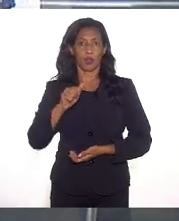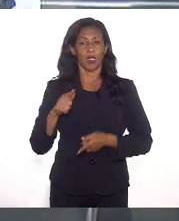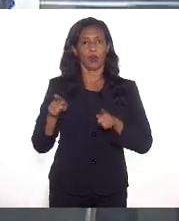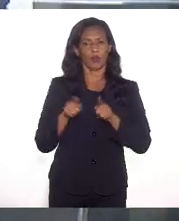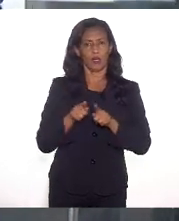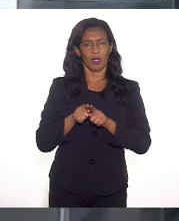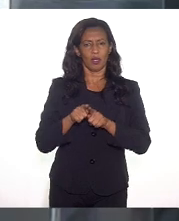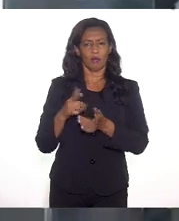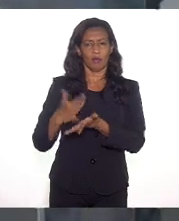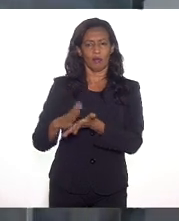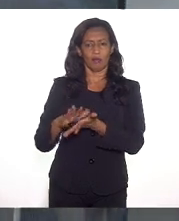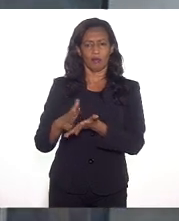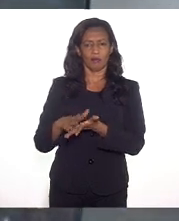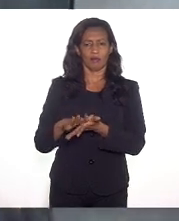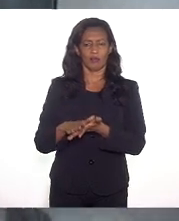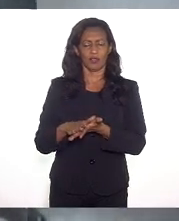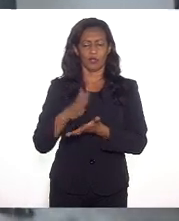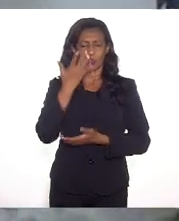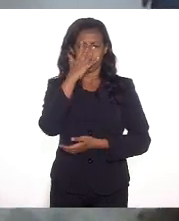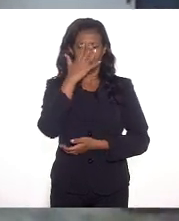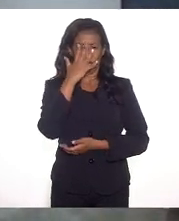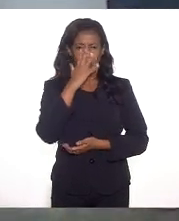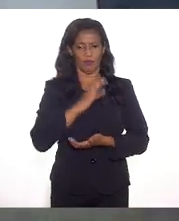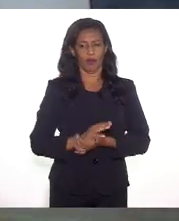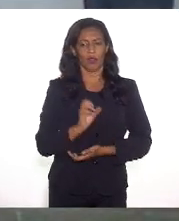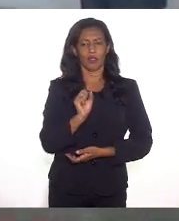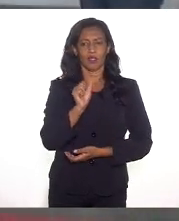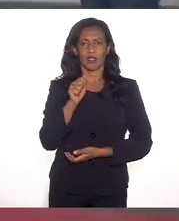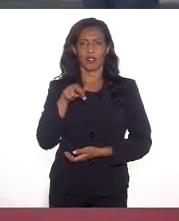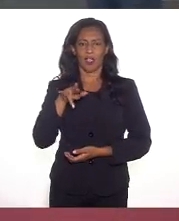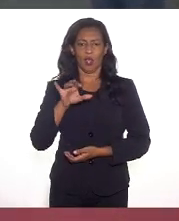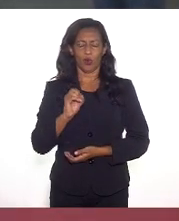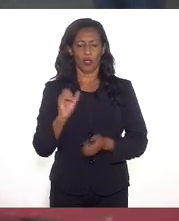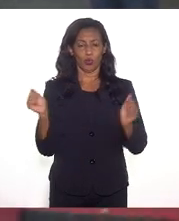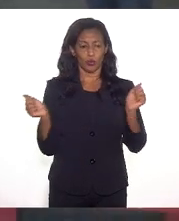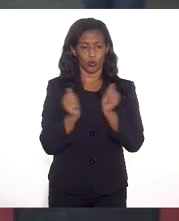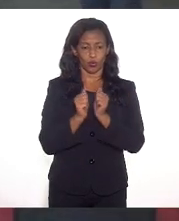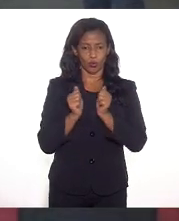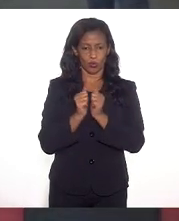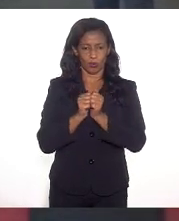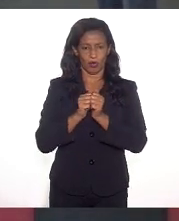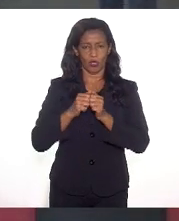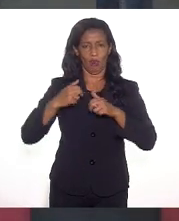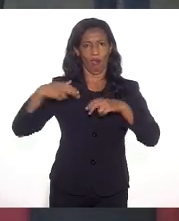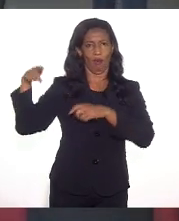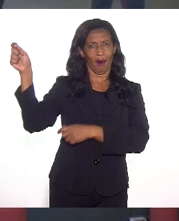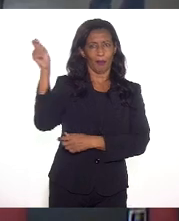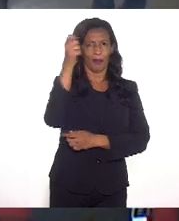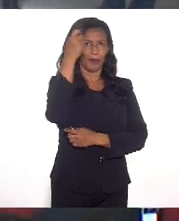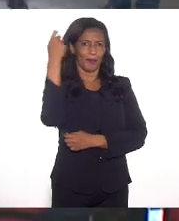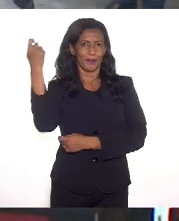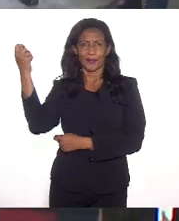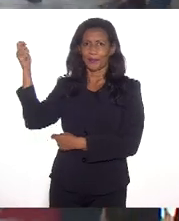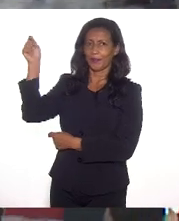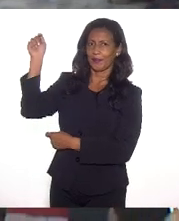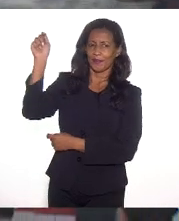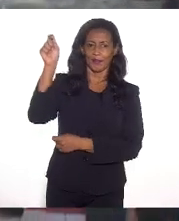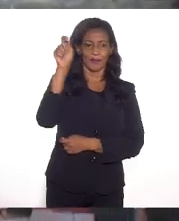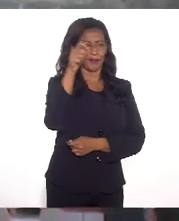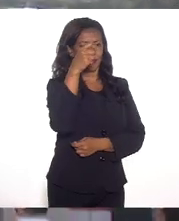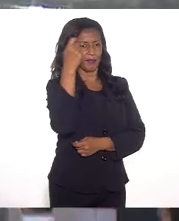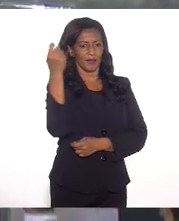do Grêmio Recreativo da Escola de Samba Salgueiro, juntamente com os mestres salas e porta-bandeira